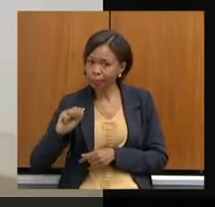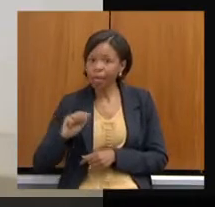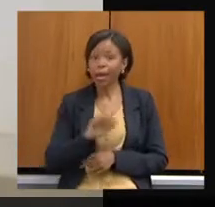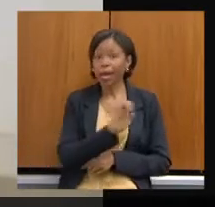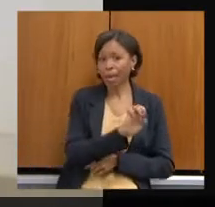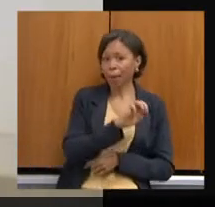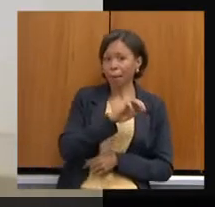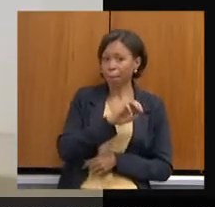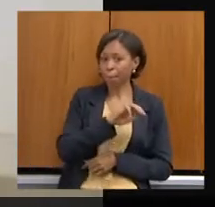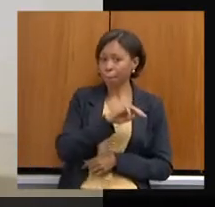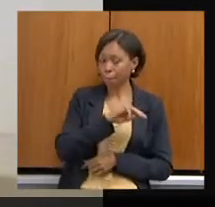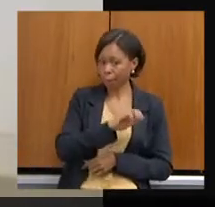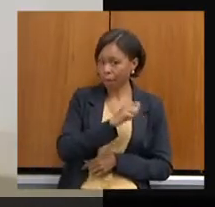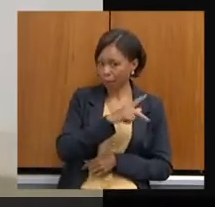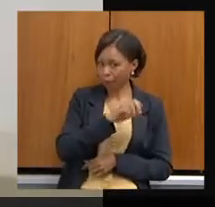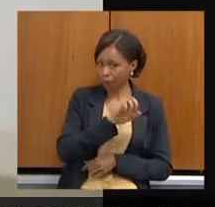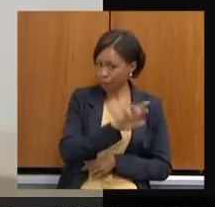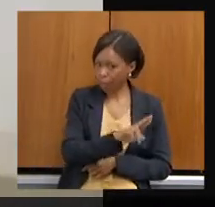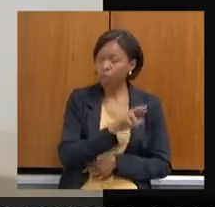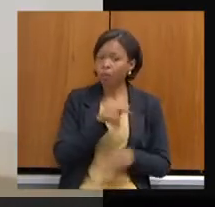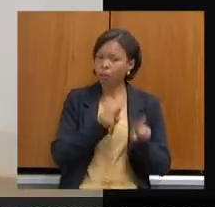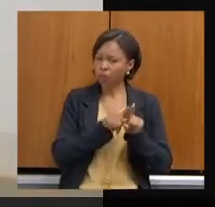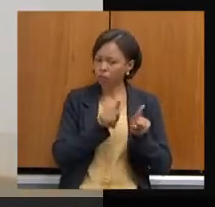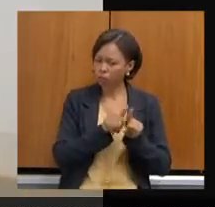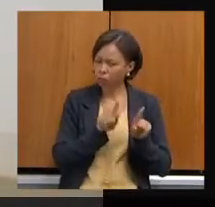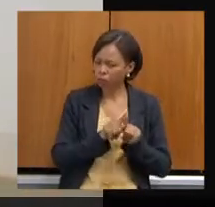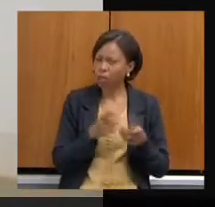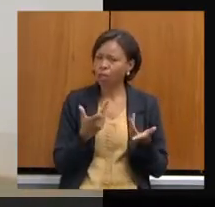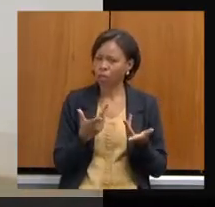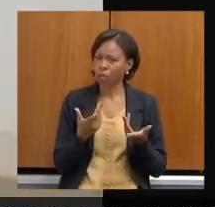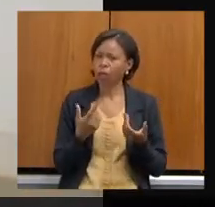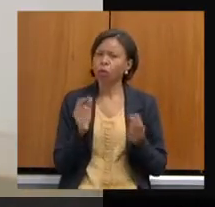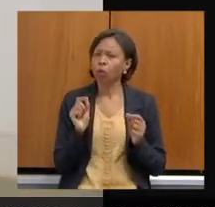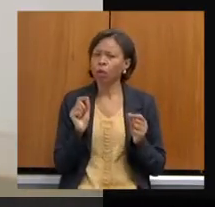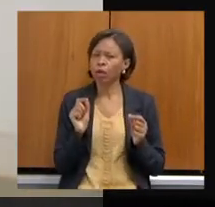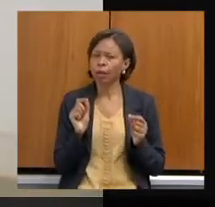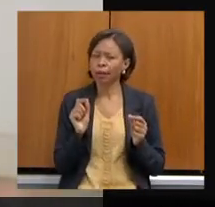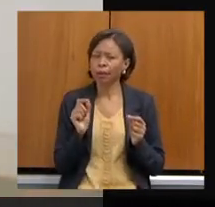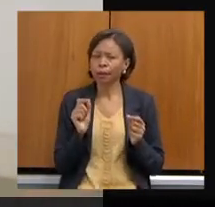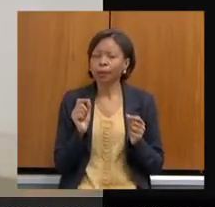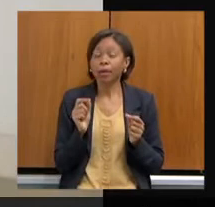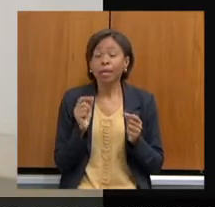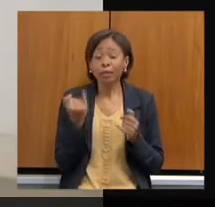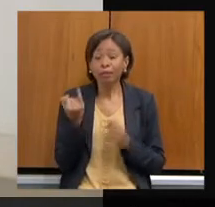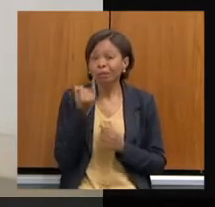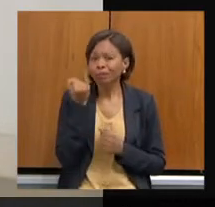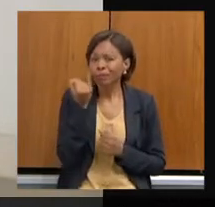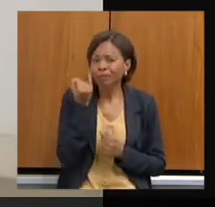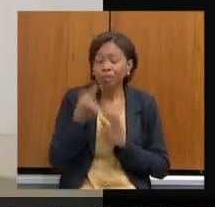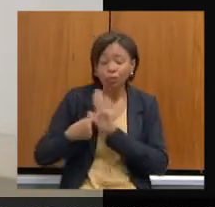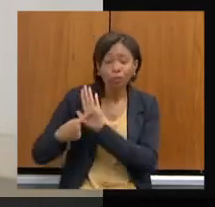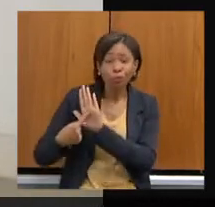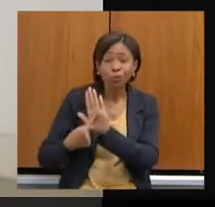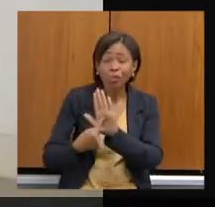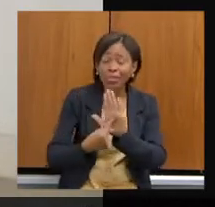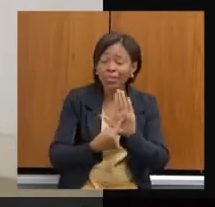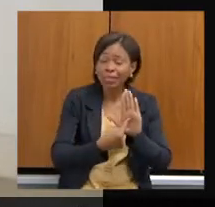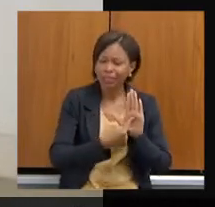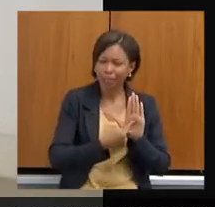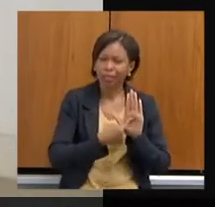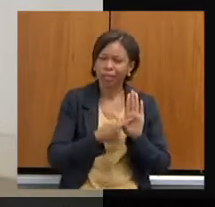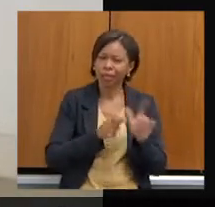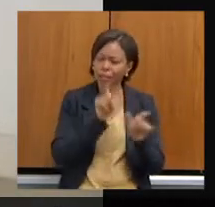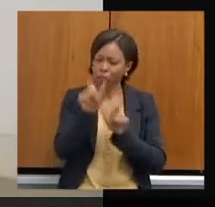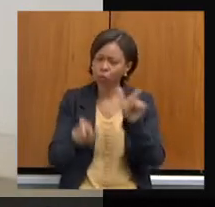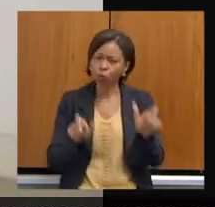na relação com o produtor umas traz para todos os nossos agentes agropecuário a importância